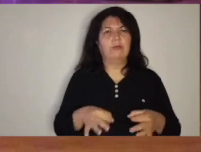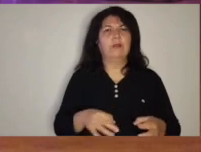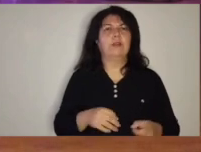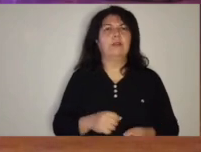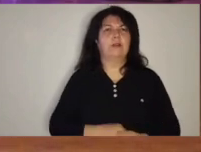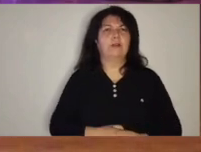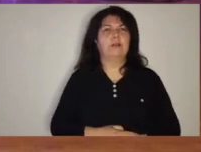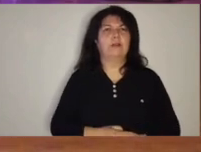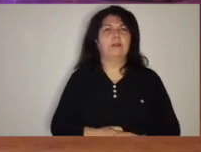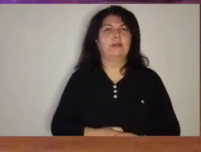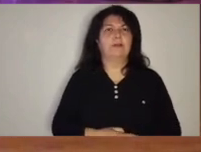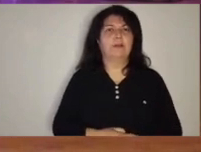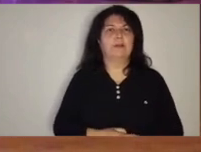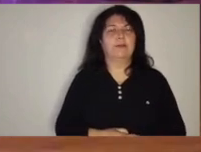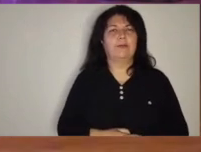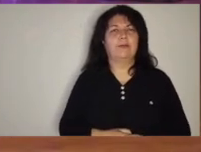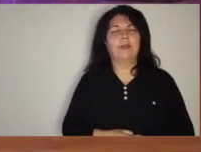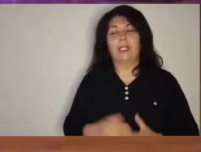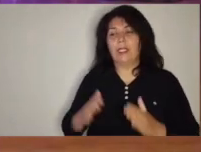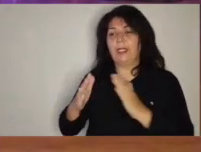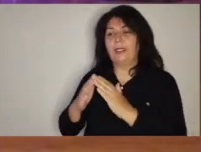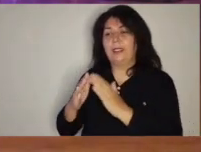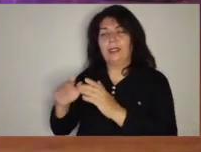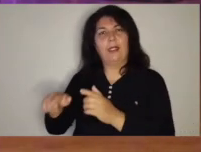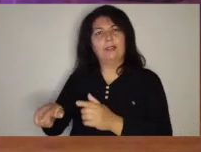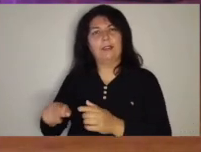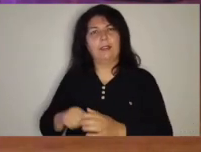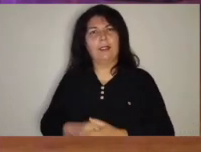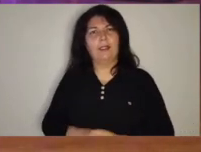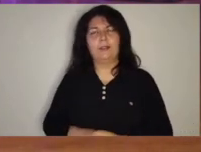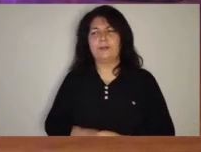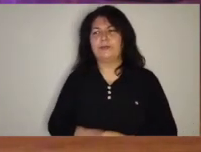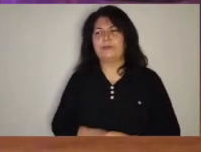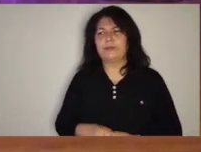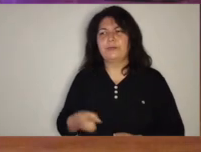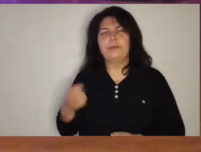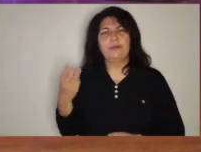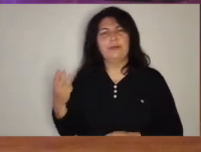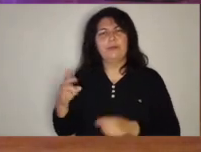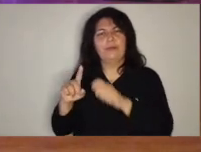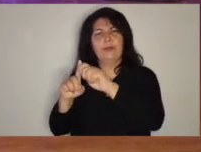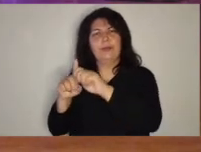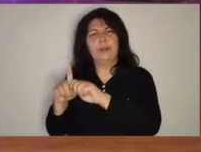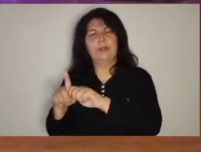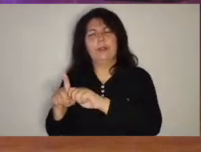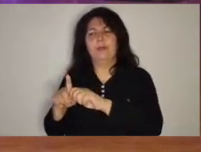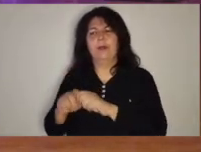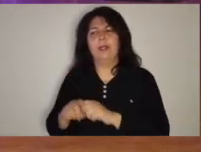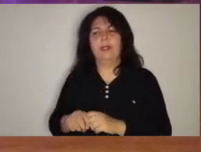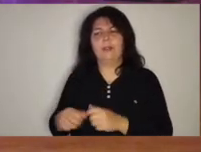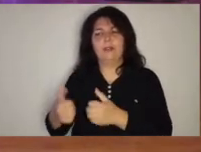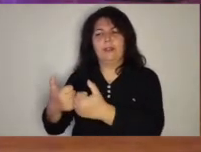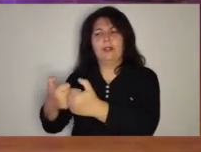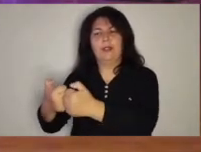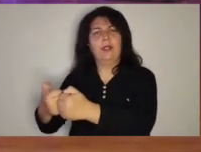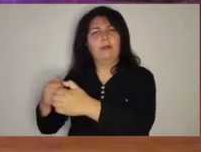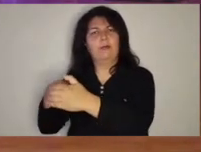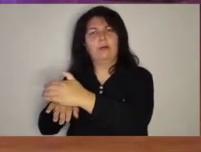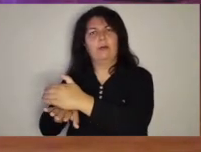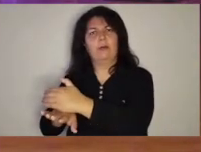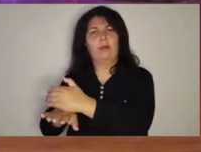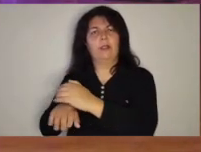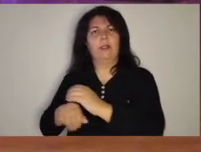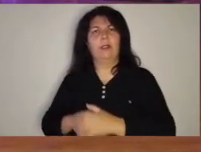jeito. E aí, sabia o que acontece, irmãos? A arca fica na casa de Obed-edom. Isso que eu acho legal. 90